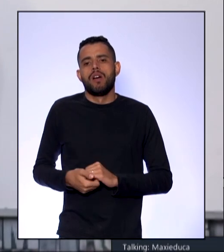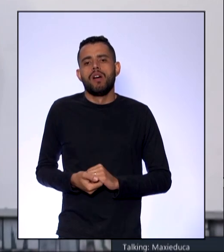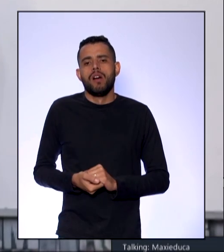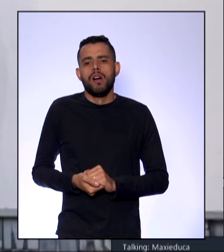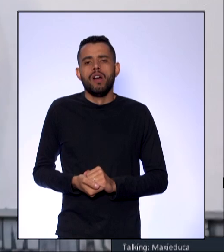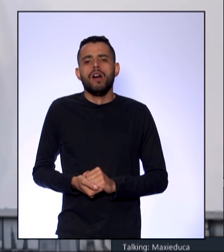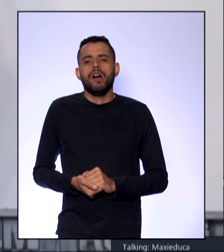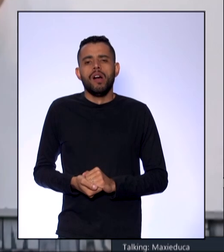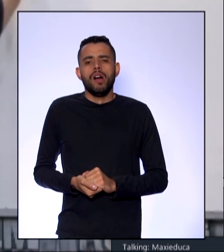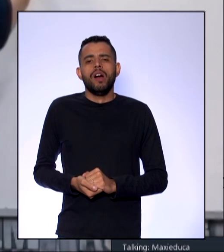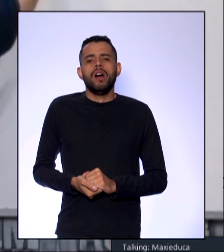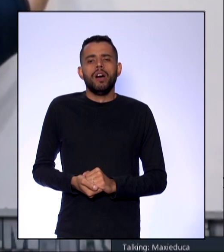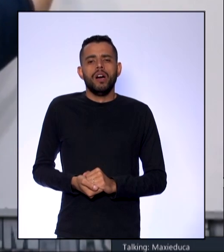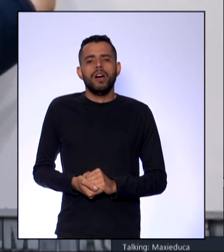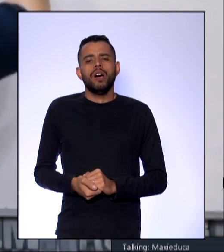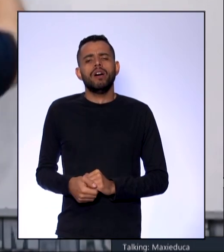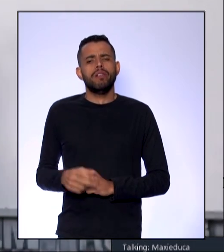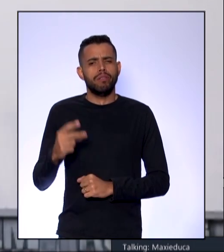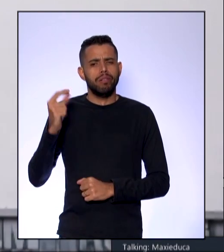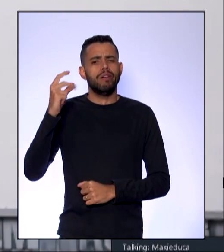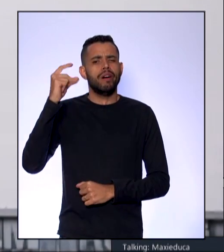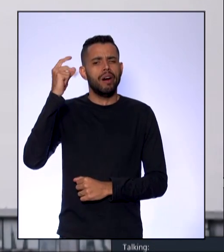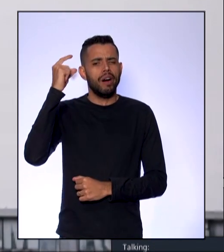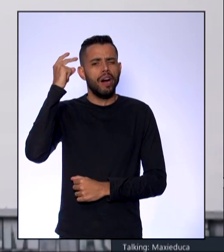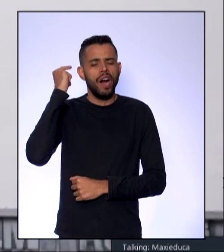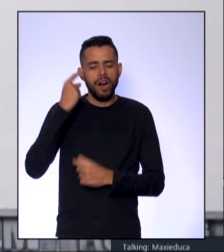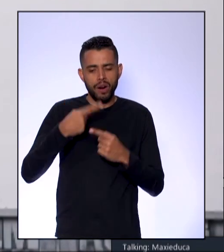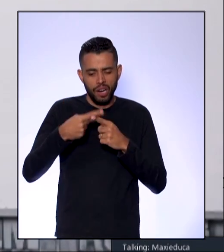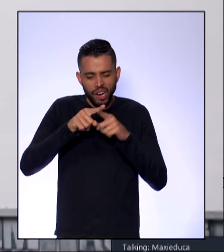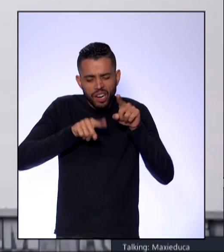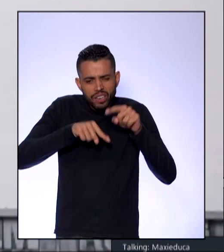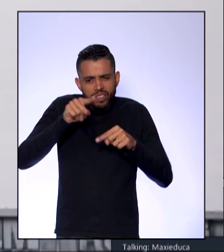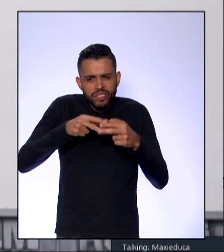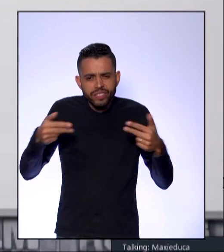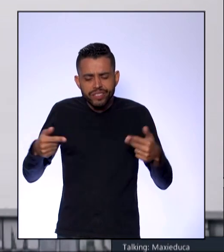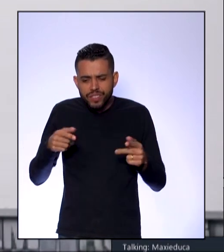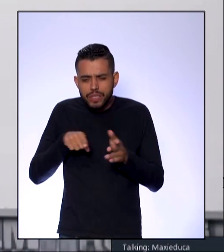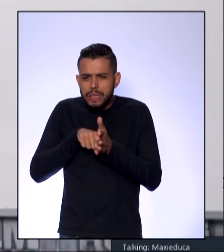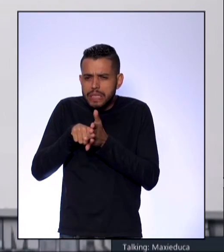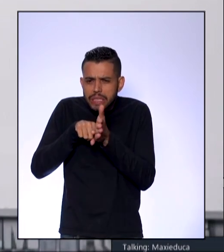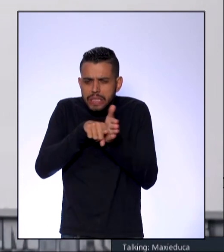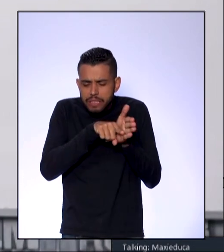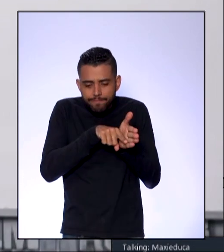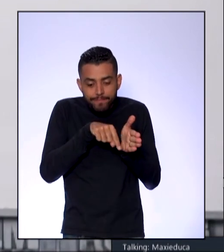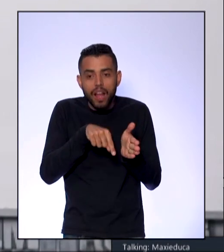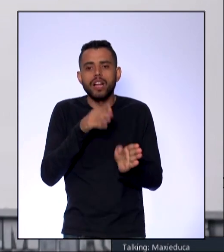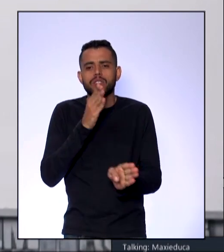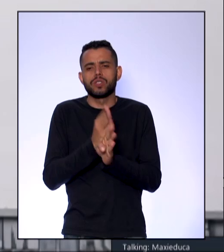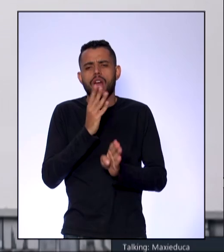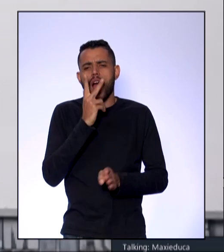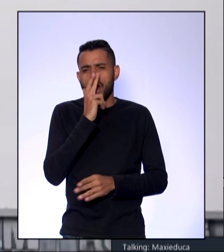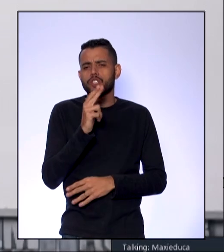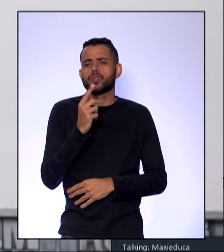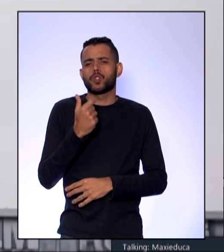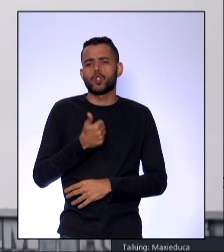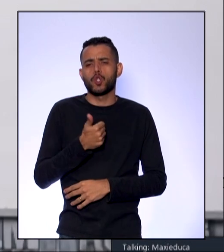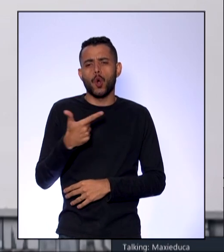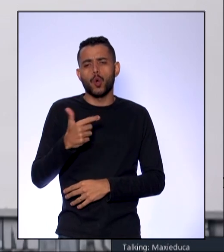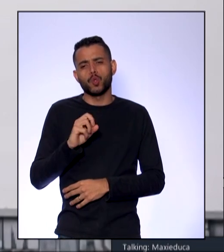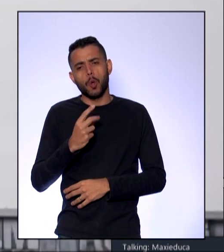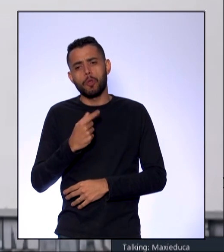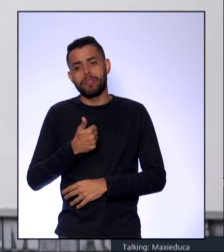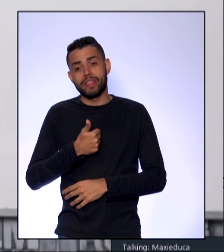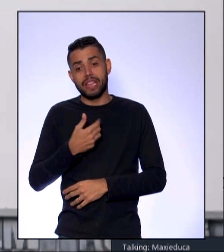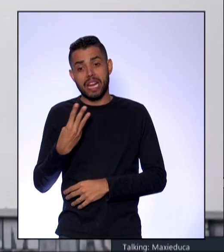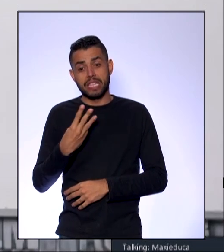é um pouquinho antigo. Hã? Como assim, vestígios, professor? Este